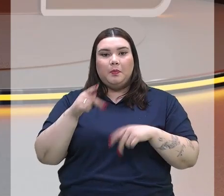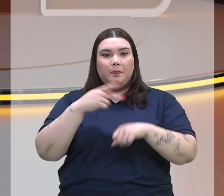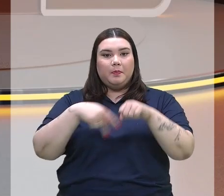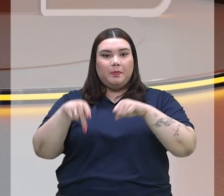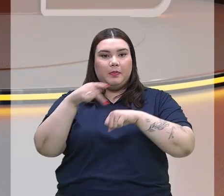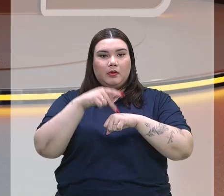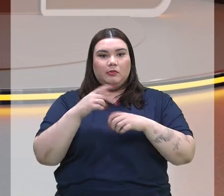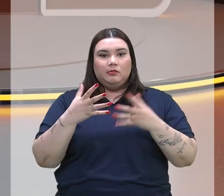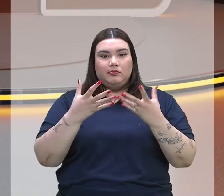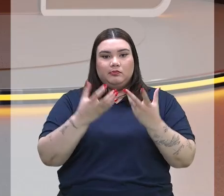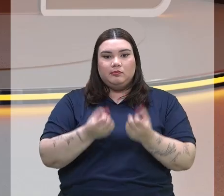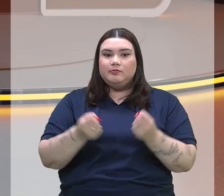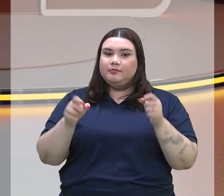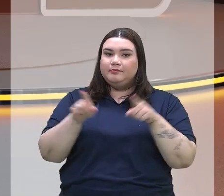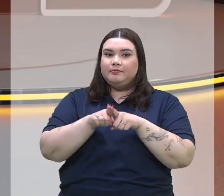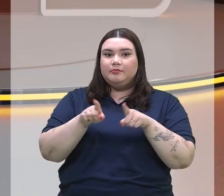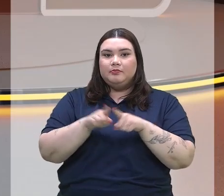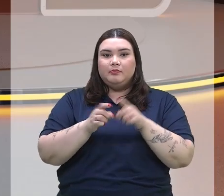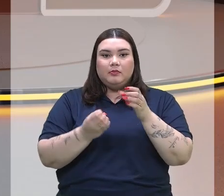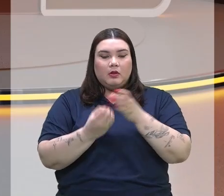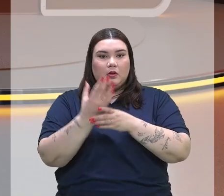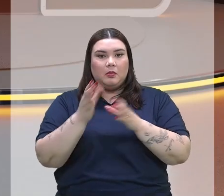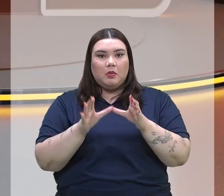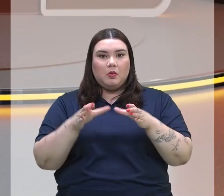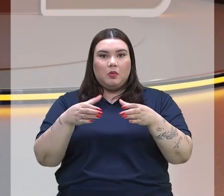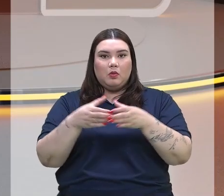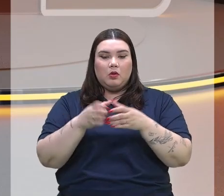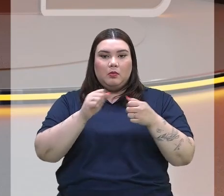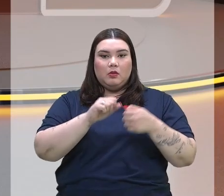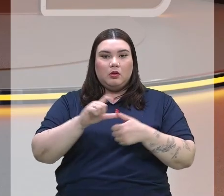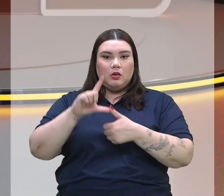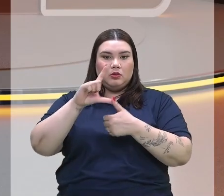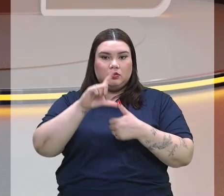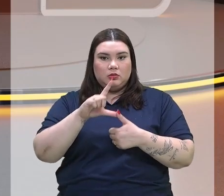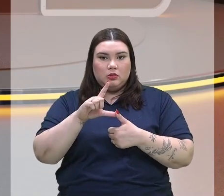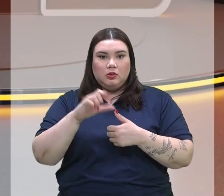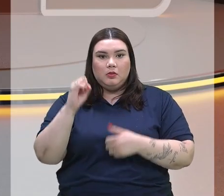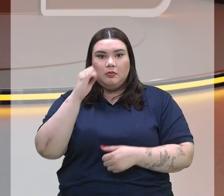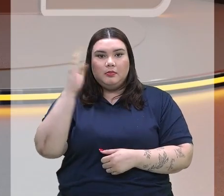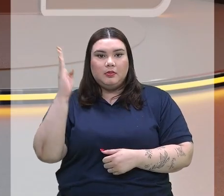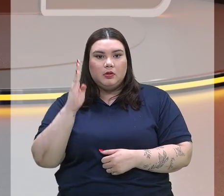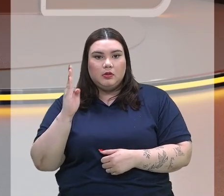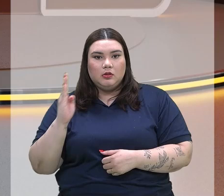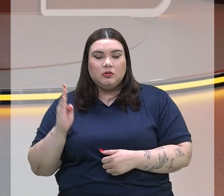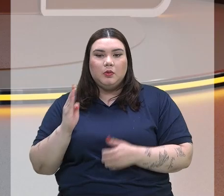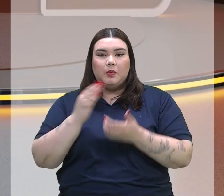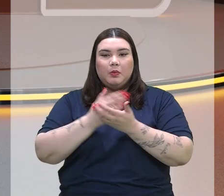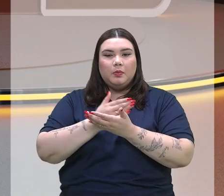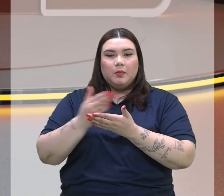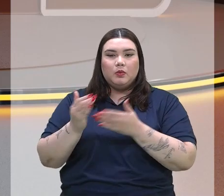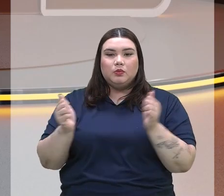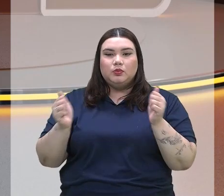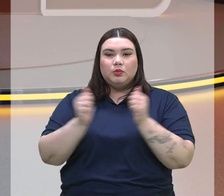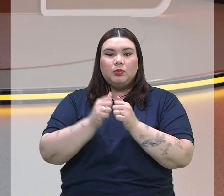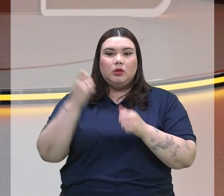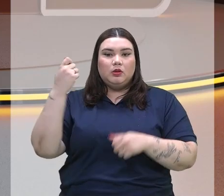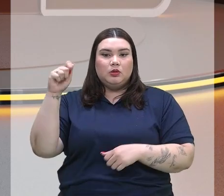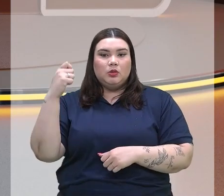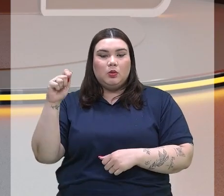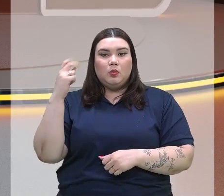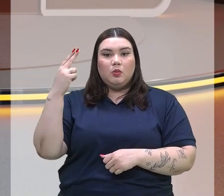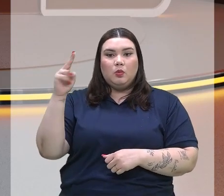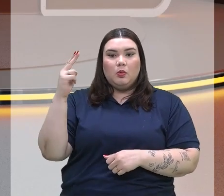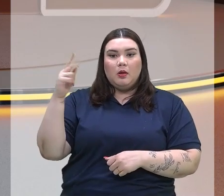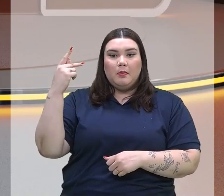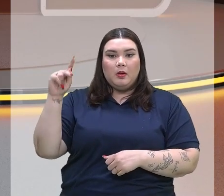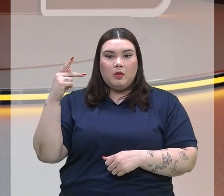países para também criar um bloco econômico na América Latina, pegando o Brasil logo de início, junto com a Argentina, o Uruguai e o